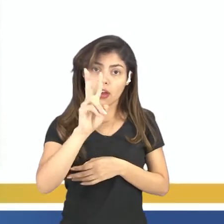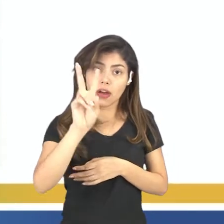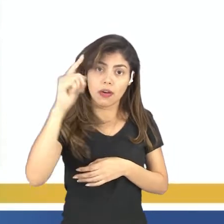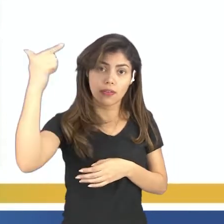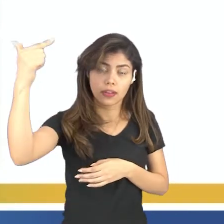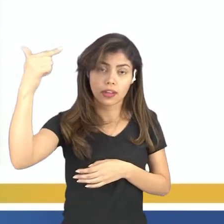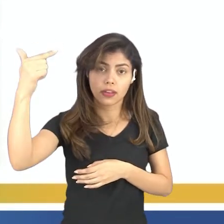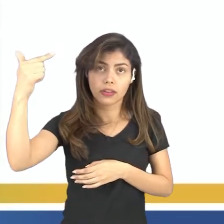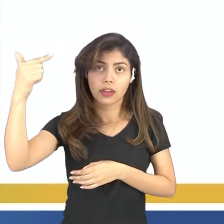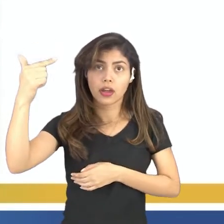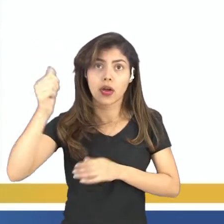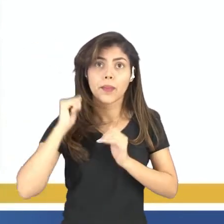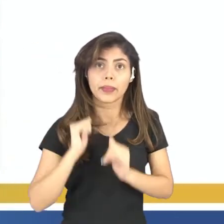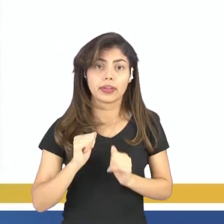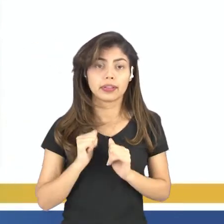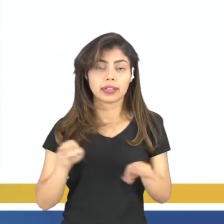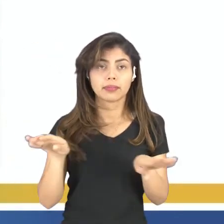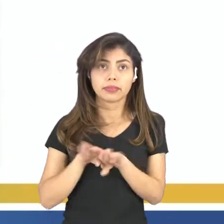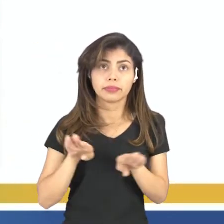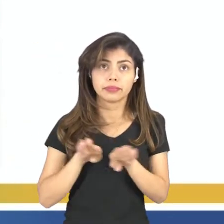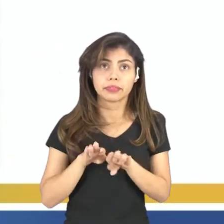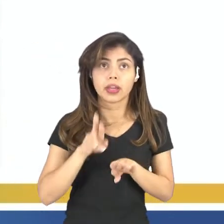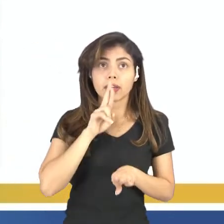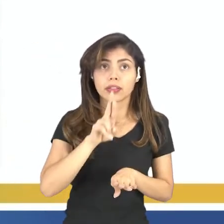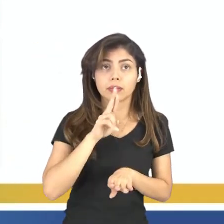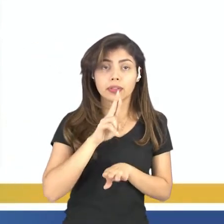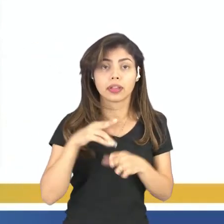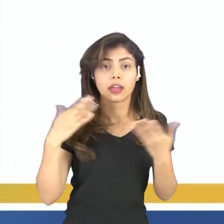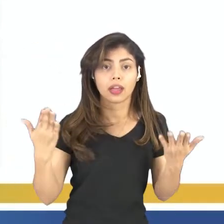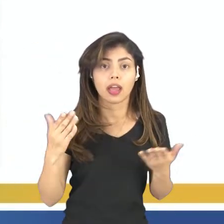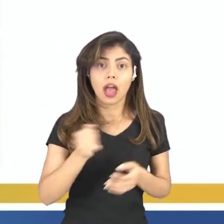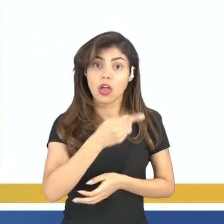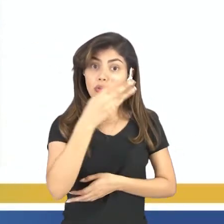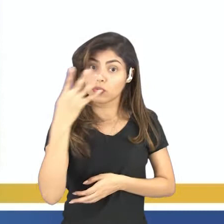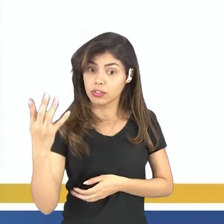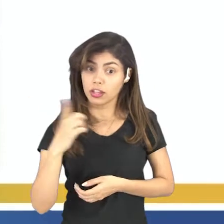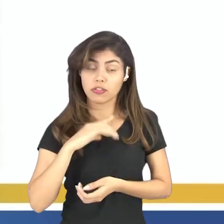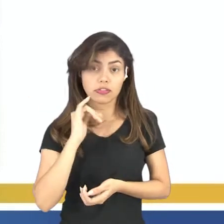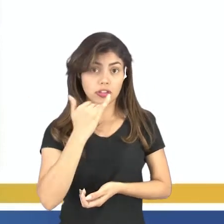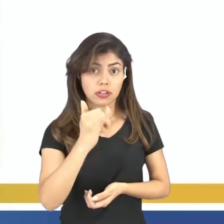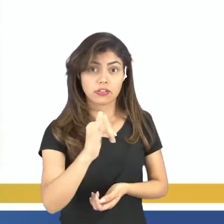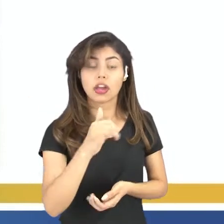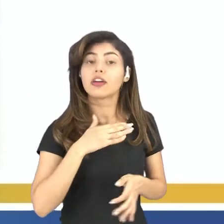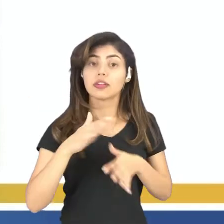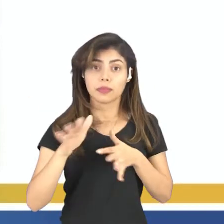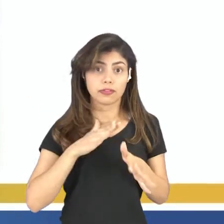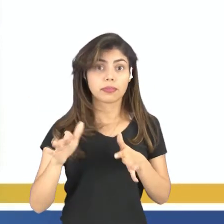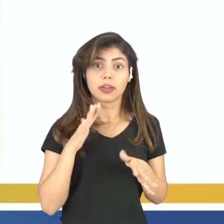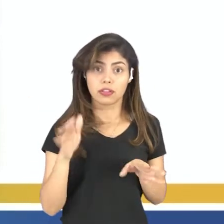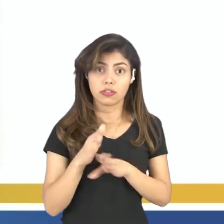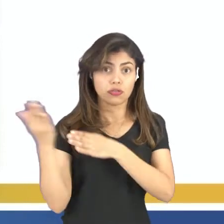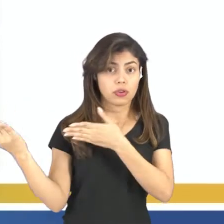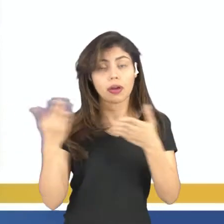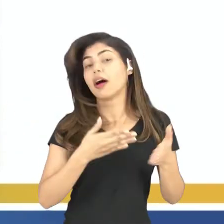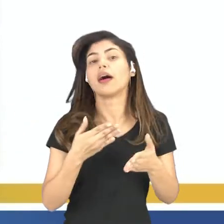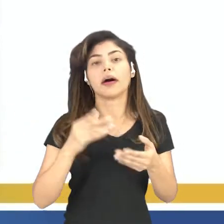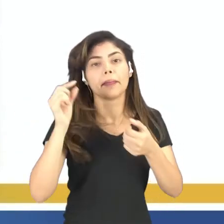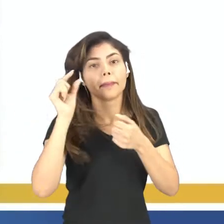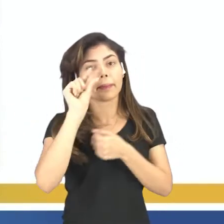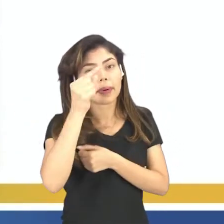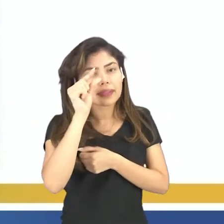a massa e a velocidade do corpo, maior será a sua energia cinética. Através da equação energia cinética igual